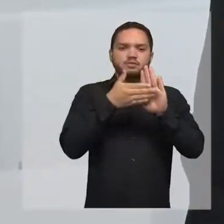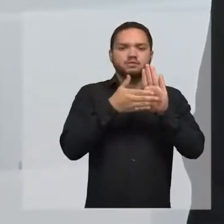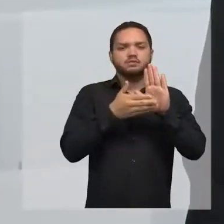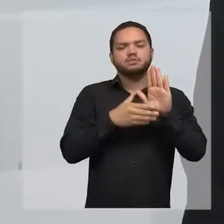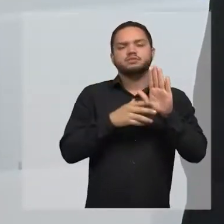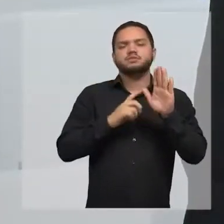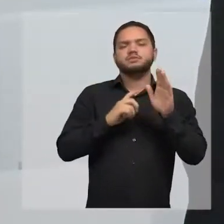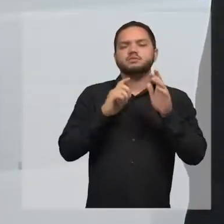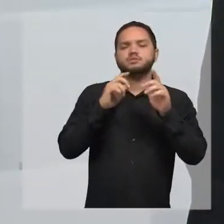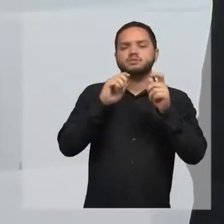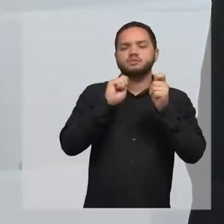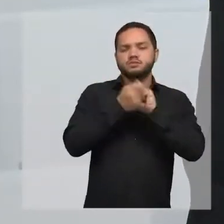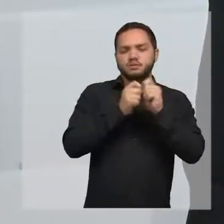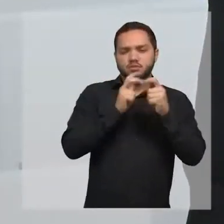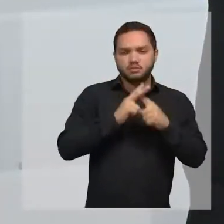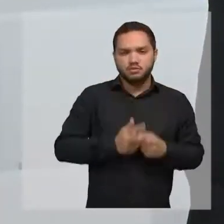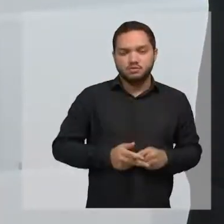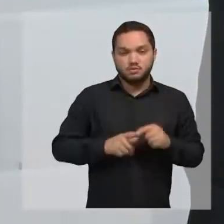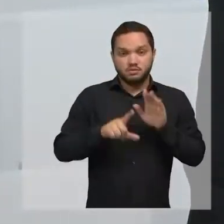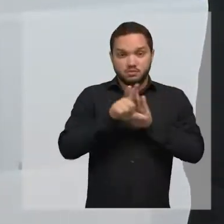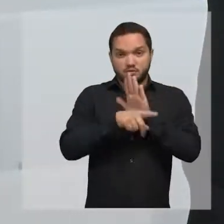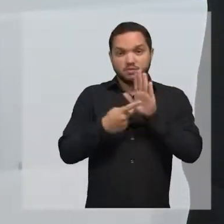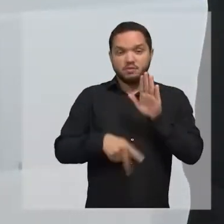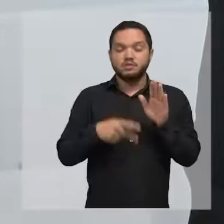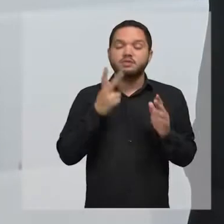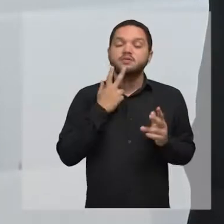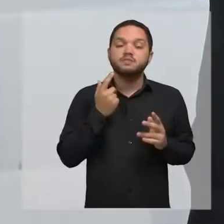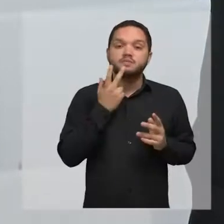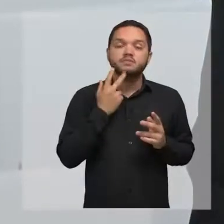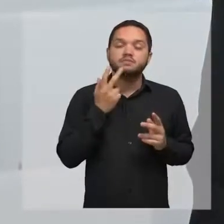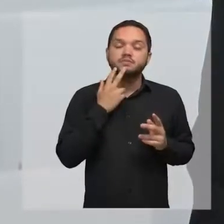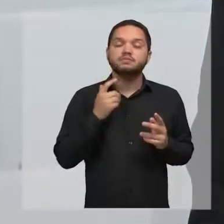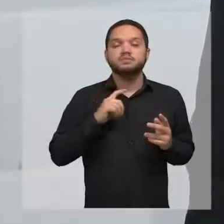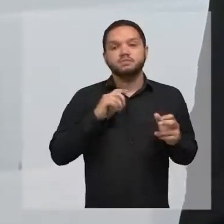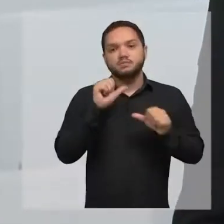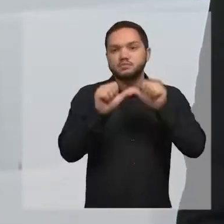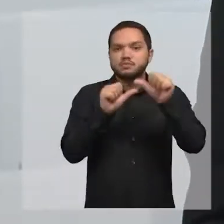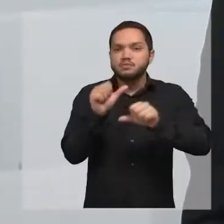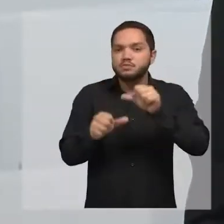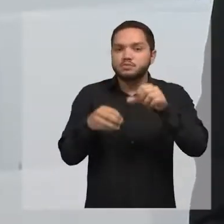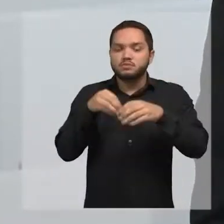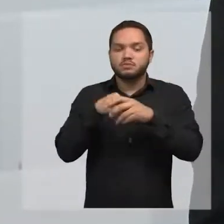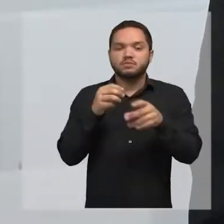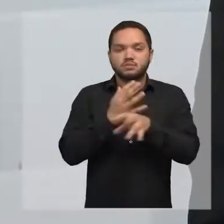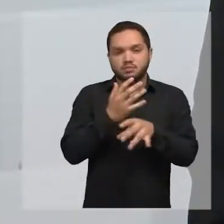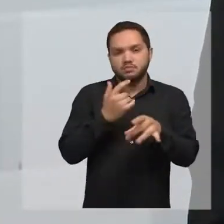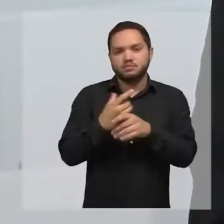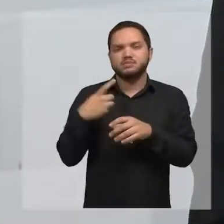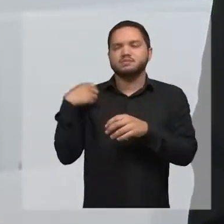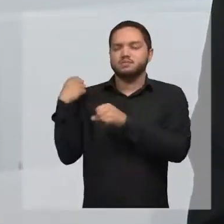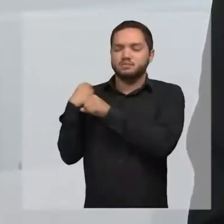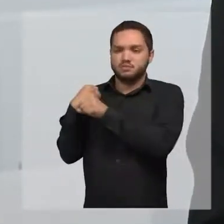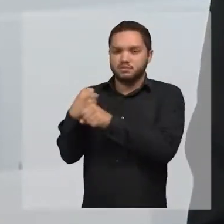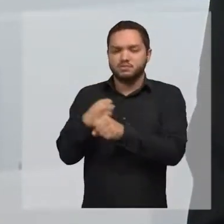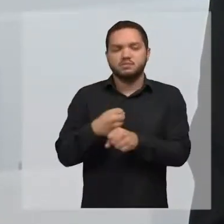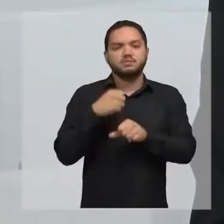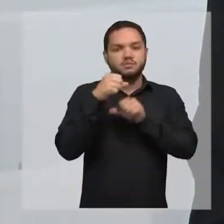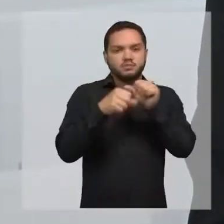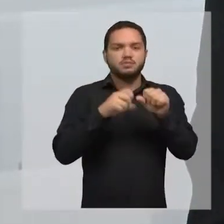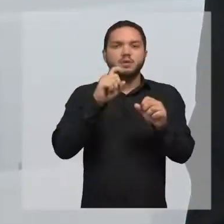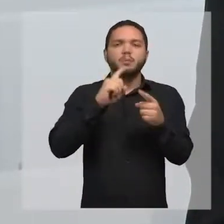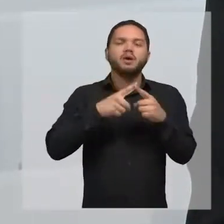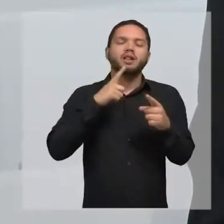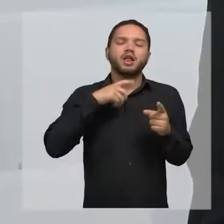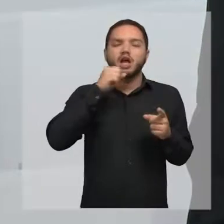de fevereiro, propõe uma série de adequações na legislação do município, as transformações da cidade ao longo dos